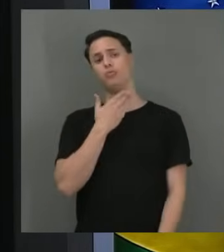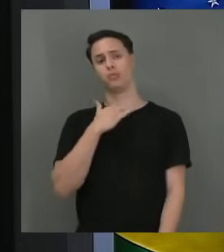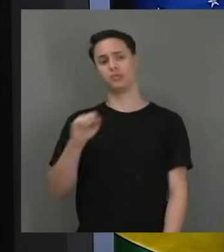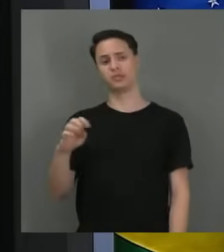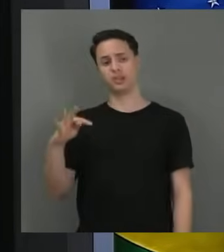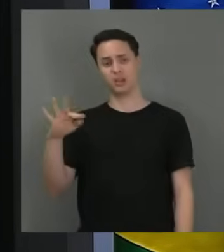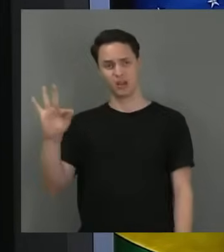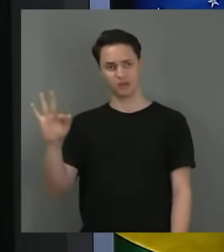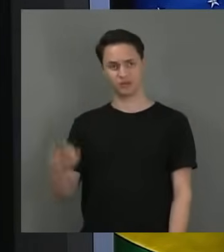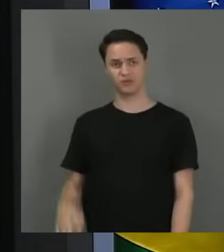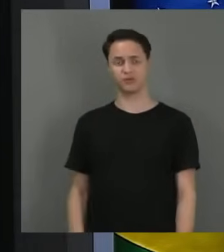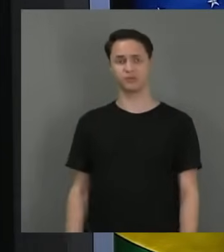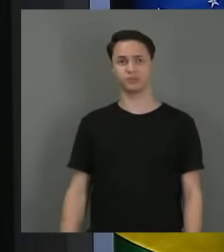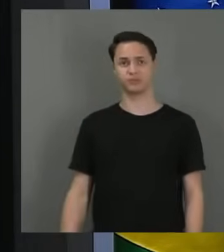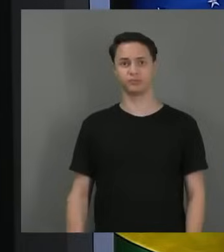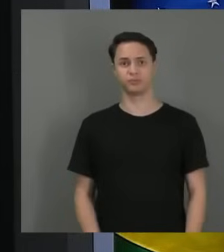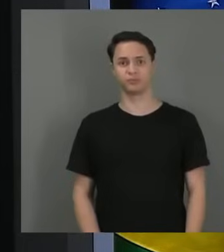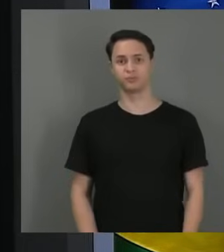STF.